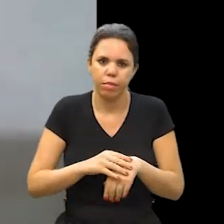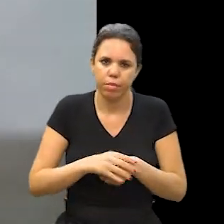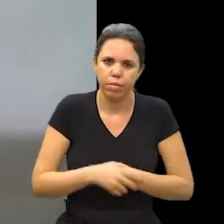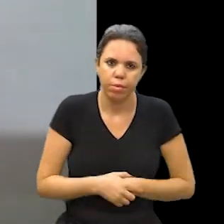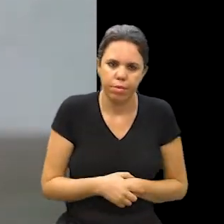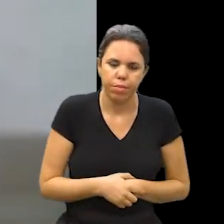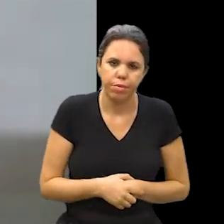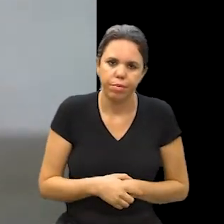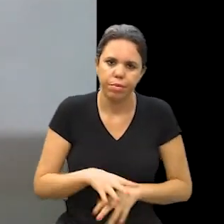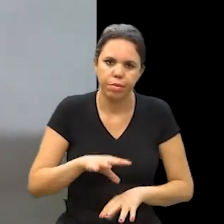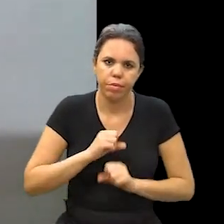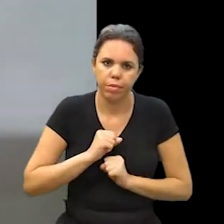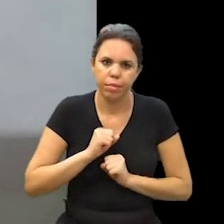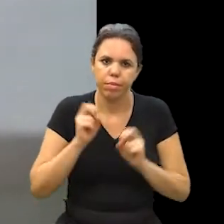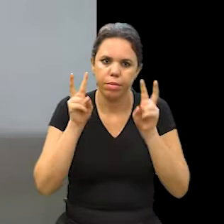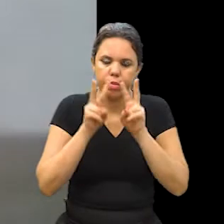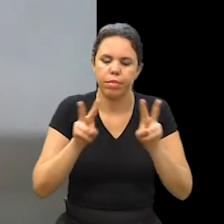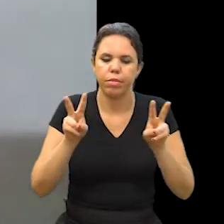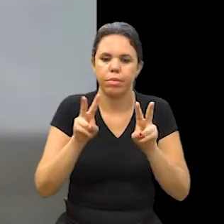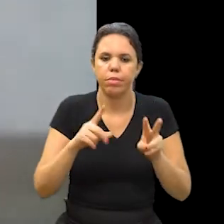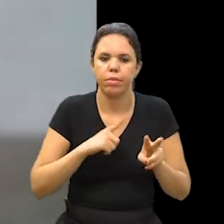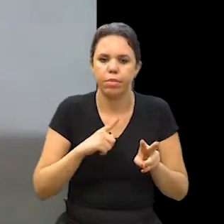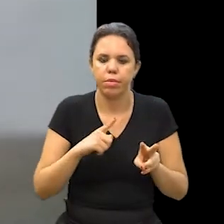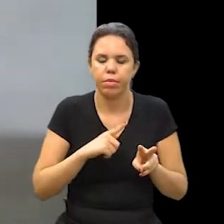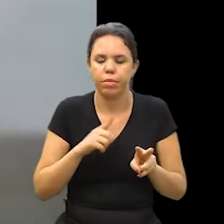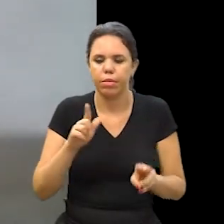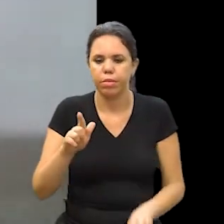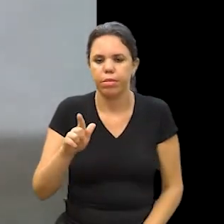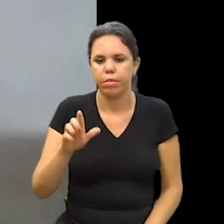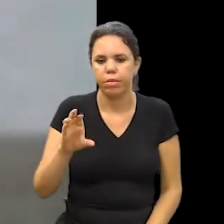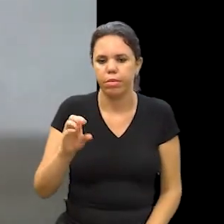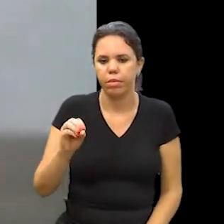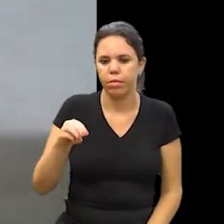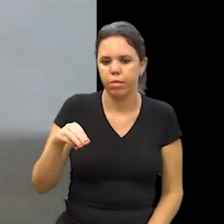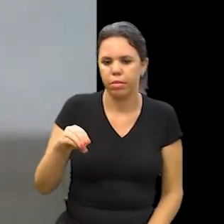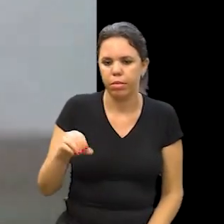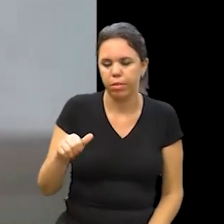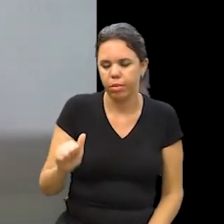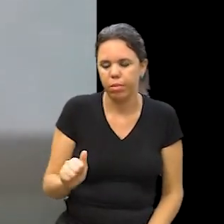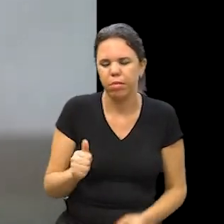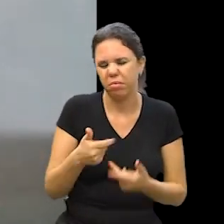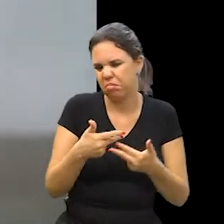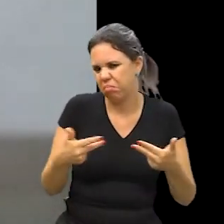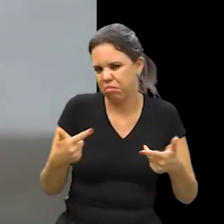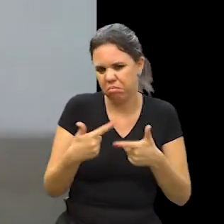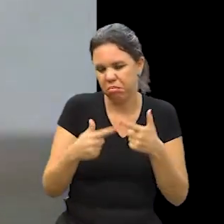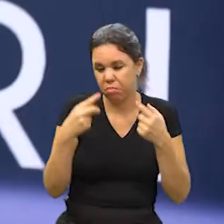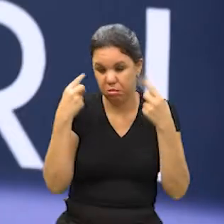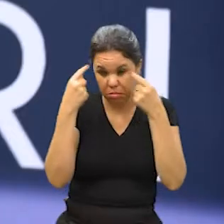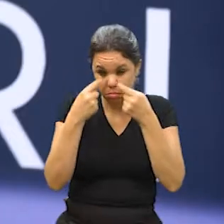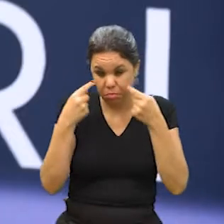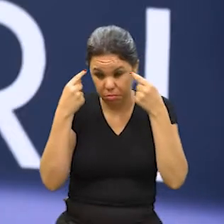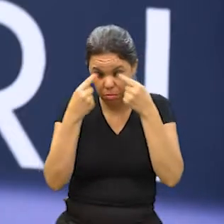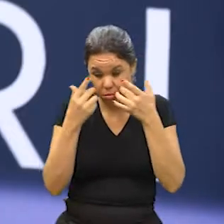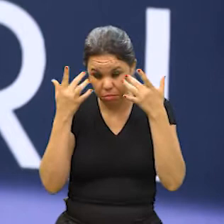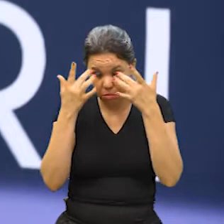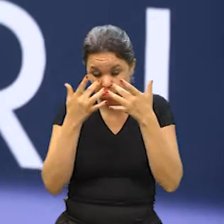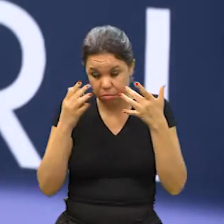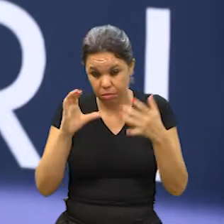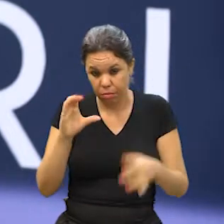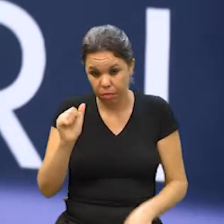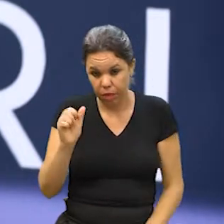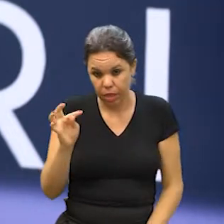que acometem a visão. A gente tem glaucoma, a gente tem retinose pigmentária, a gente tem